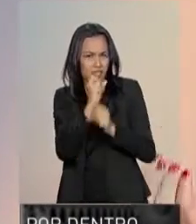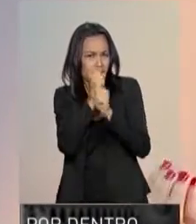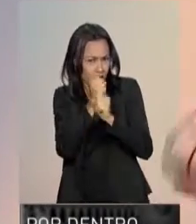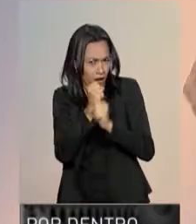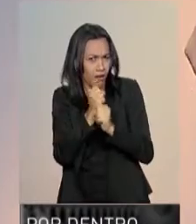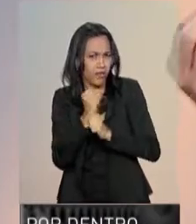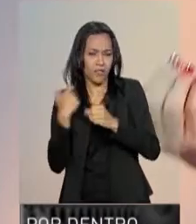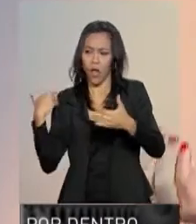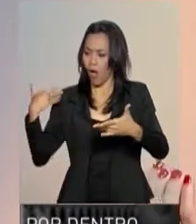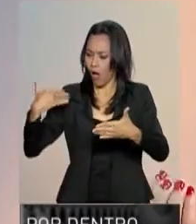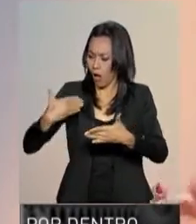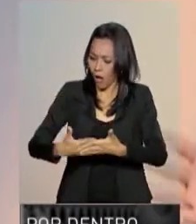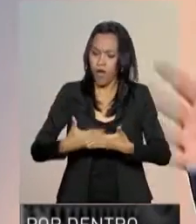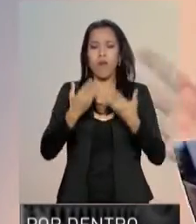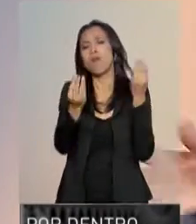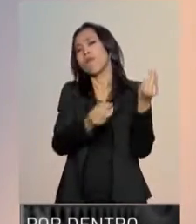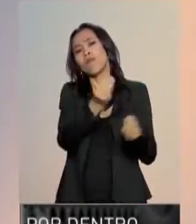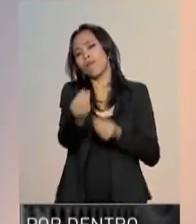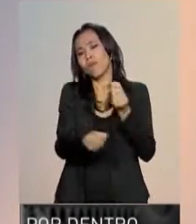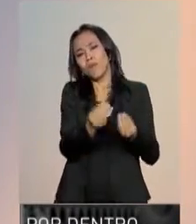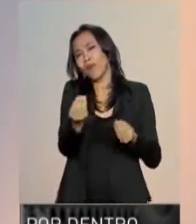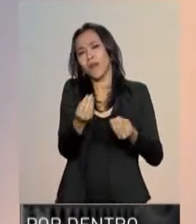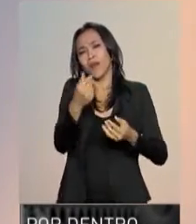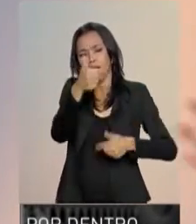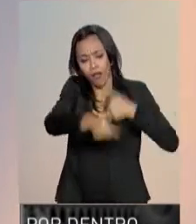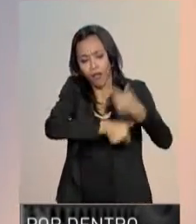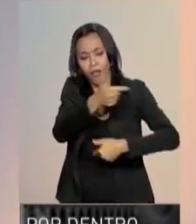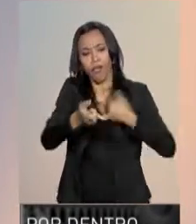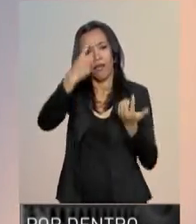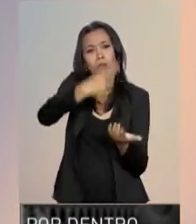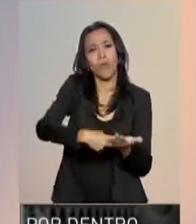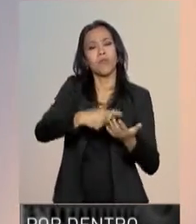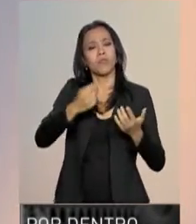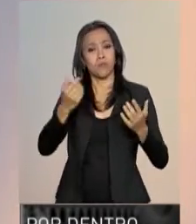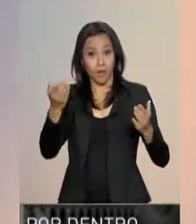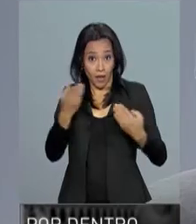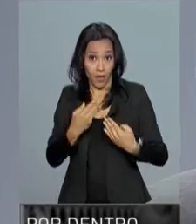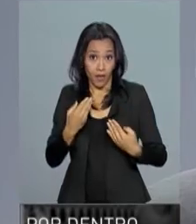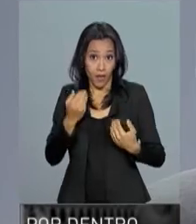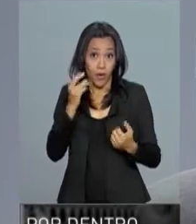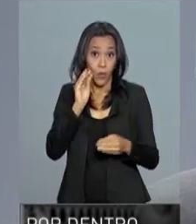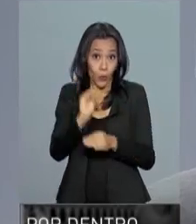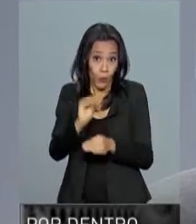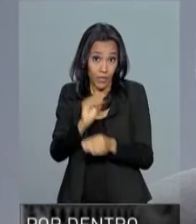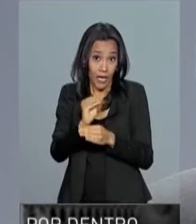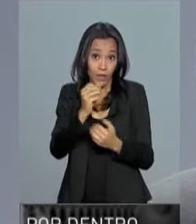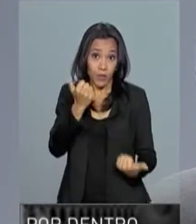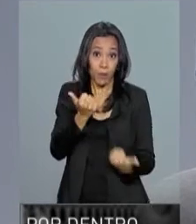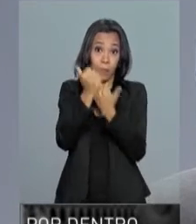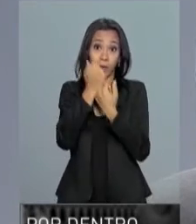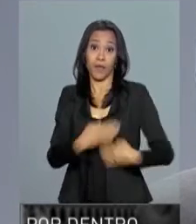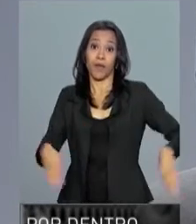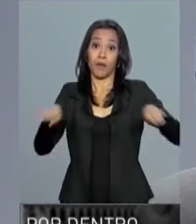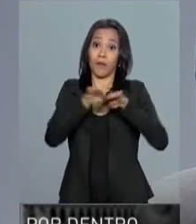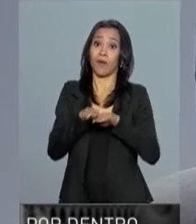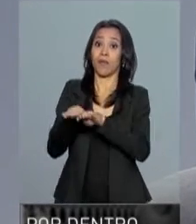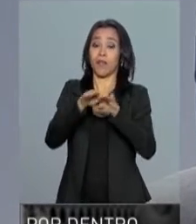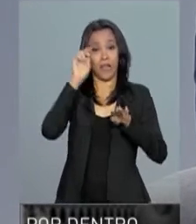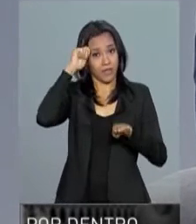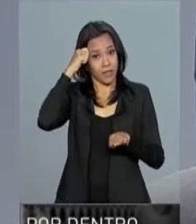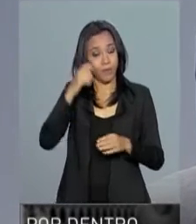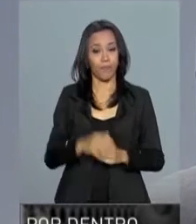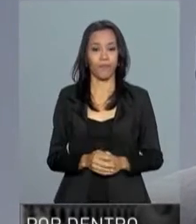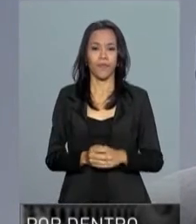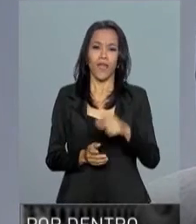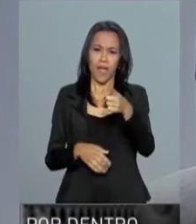a importância de uma pasta de uma secretaria para cuidar exclusivamente da Igualdade racial é fundamental num país em que mais